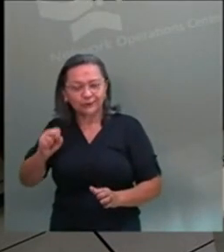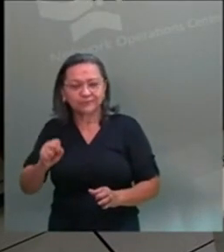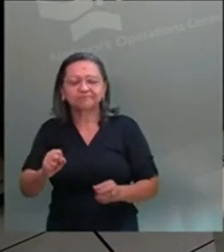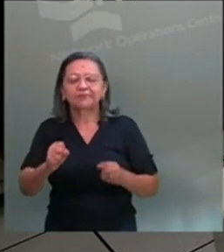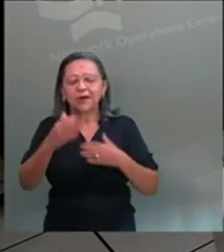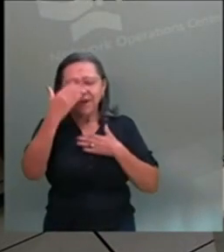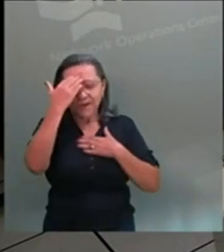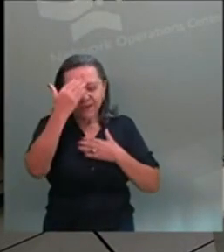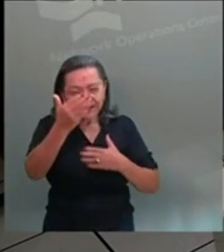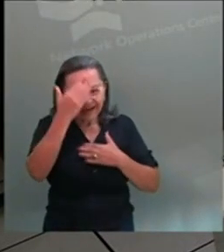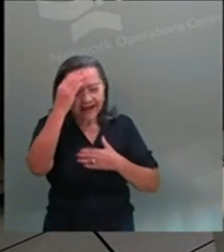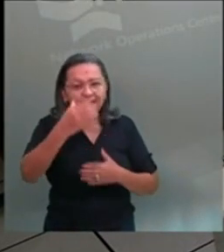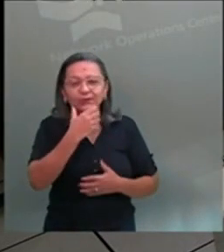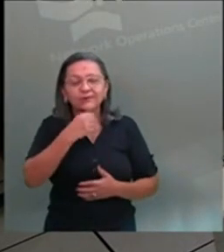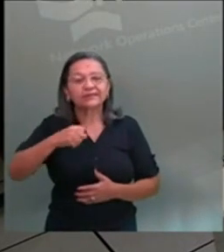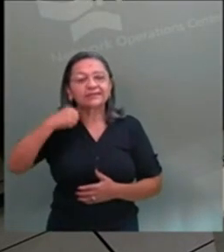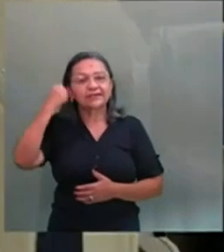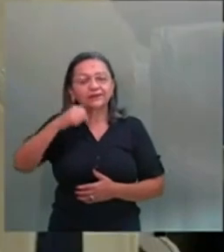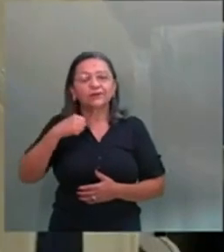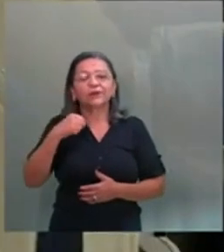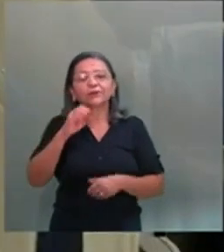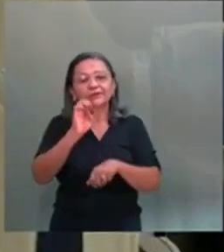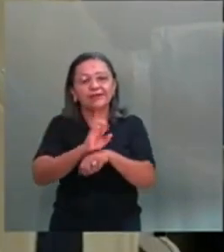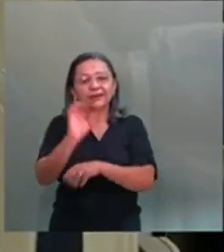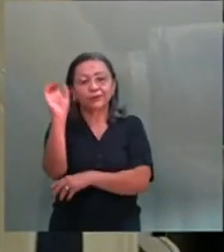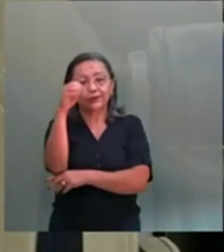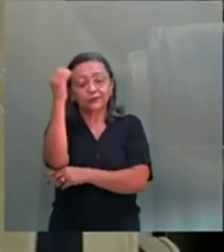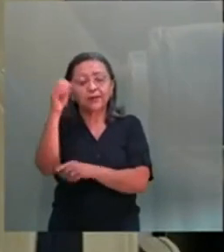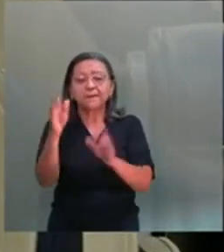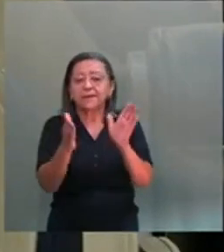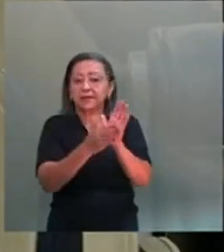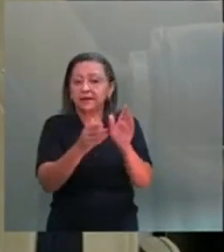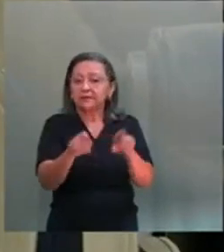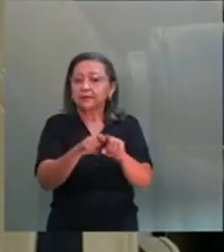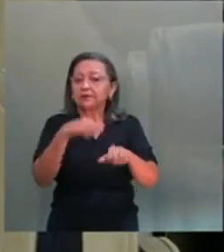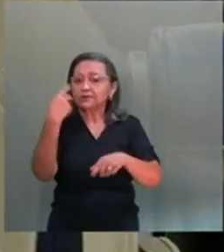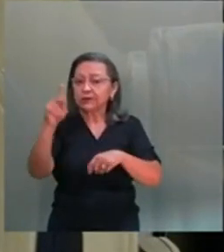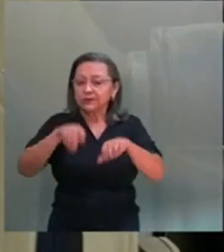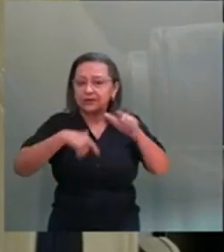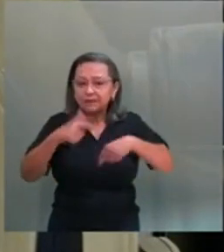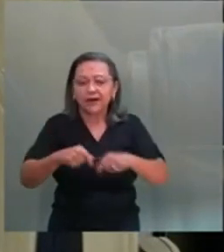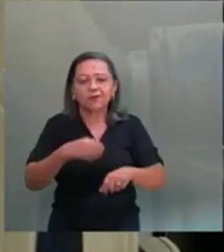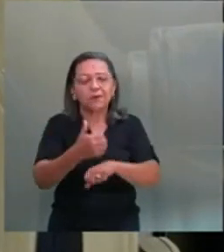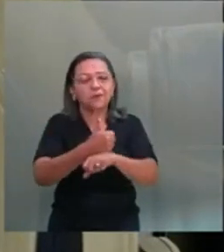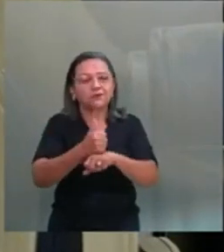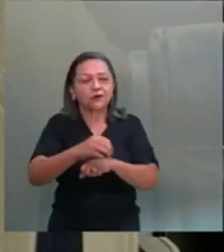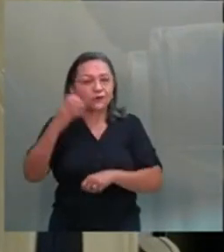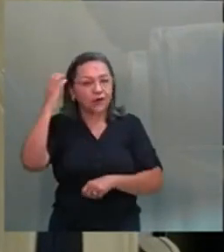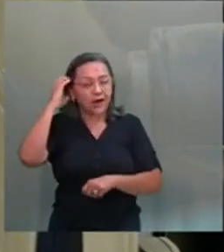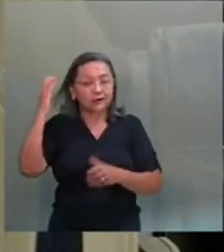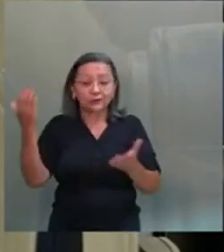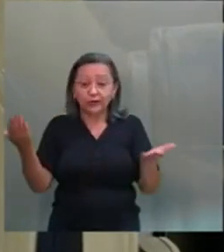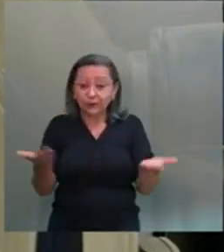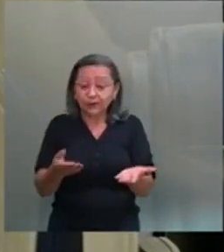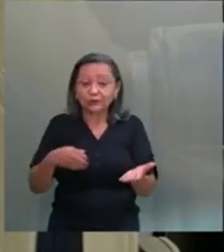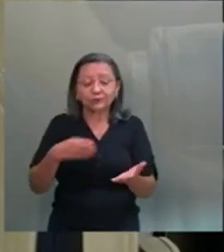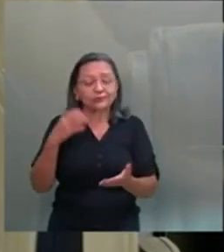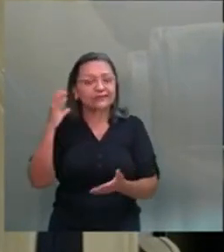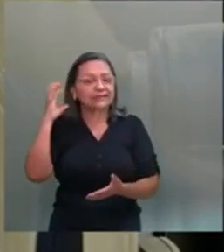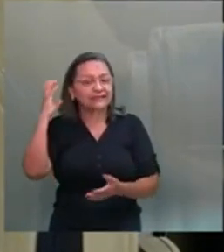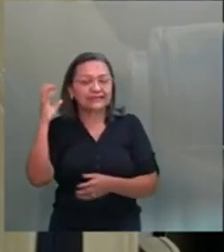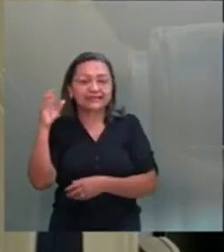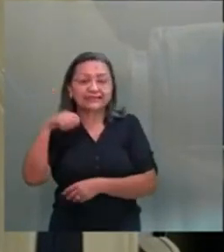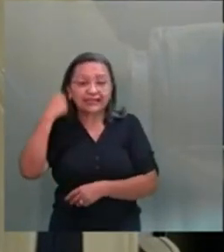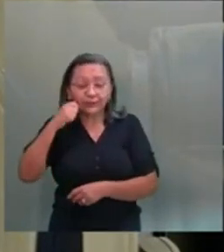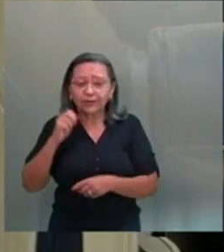Obrigado, senador Lazier Martins, do nosso Rio Grande do Sul. Parabéns também pelo trabalho como radialista e hoje como um grande senador que